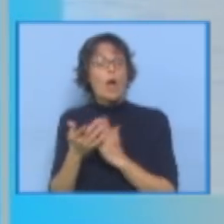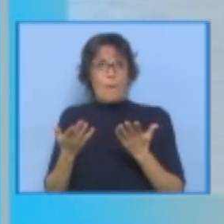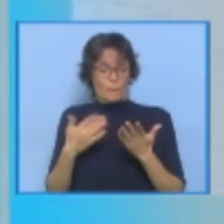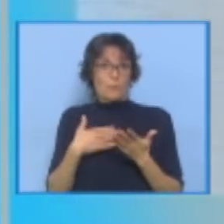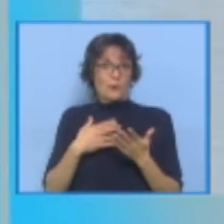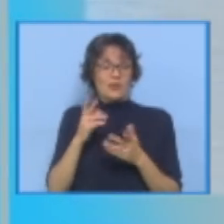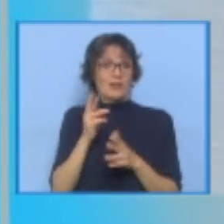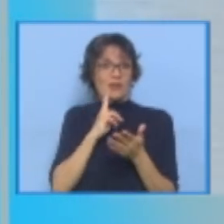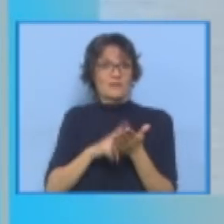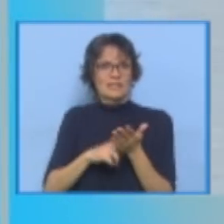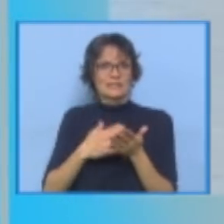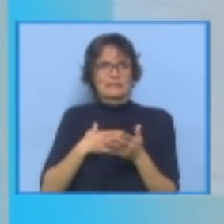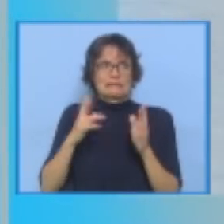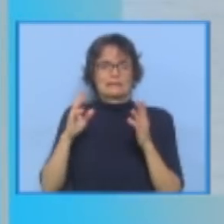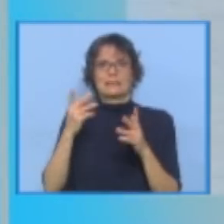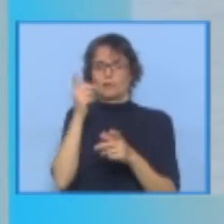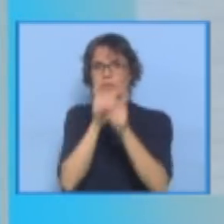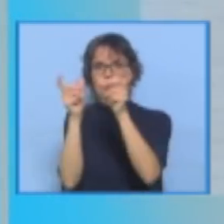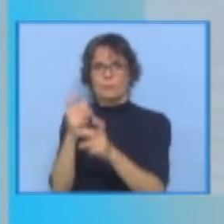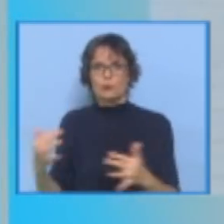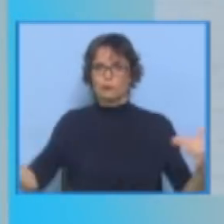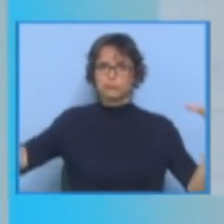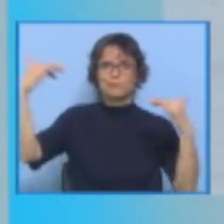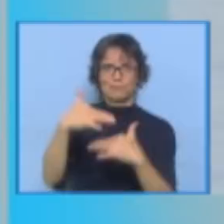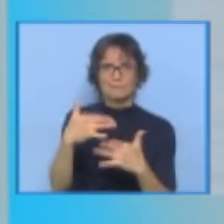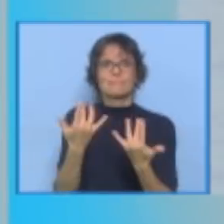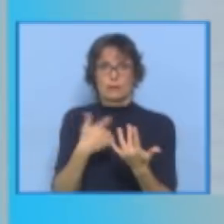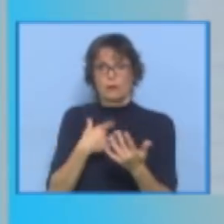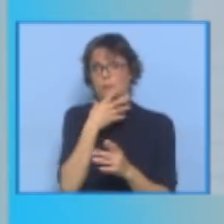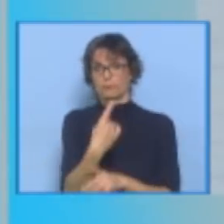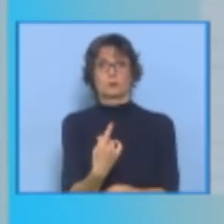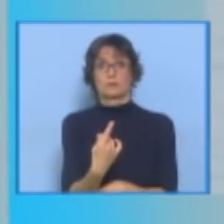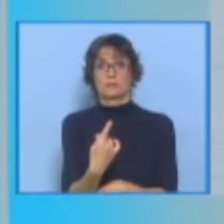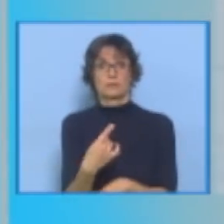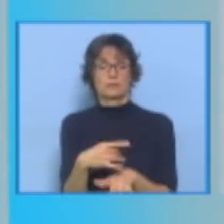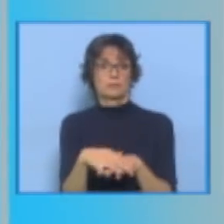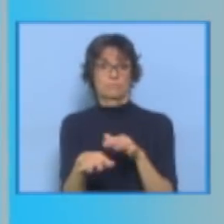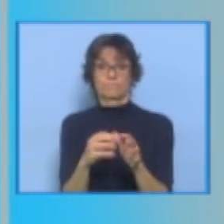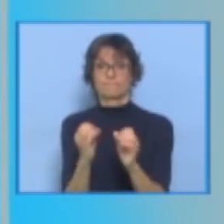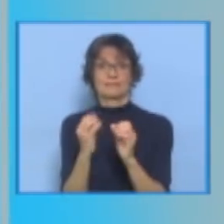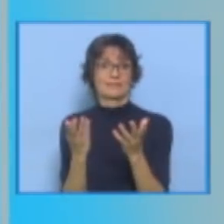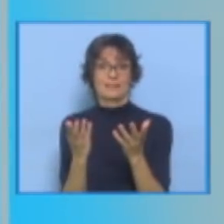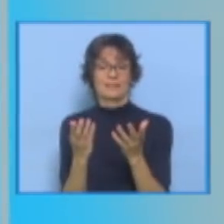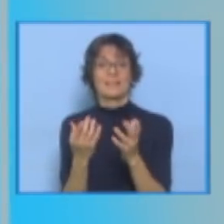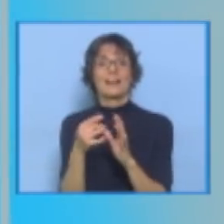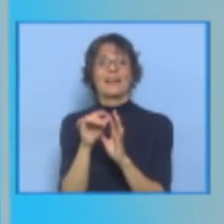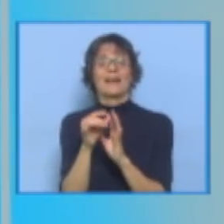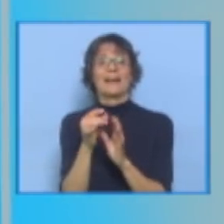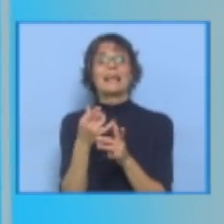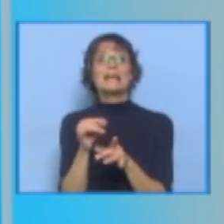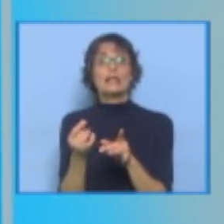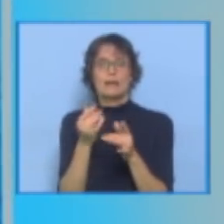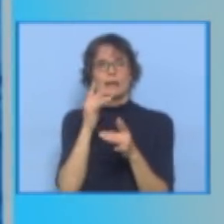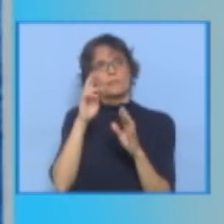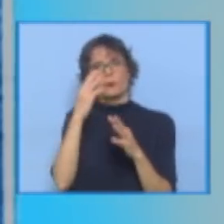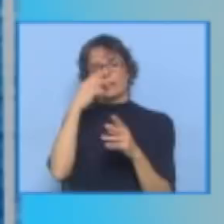acorram, porque eu não faço nada sozinha, nem sequer só com a minha ou o meu convidado, que as pessoas acorram